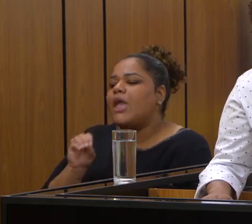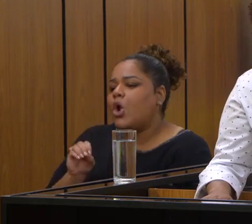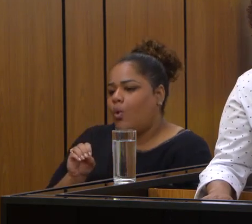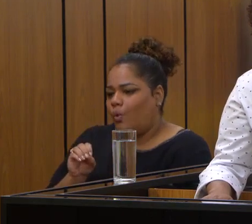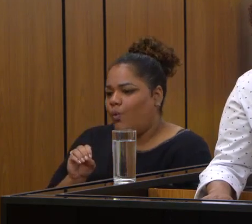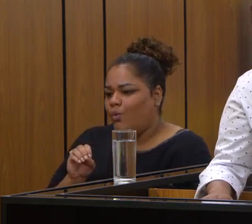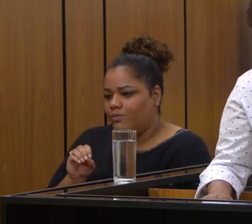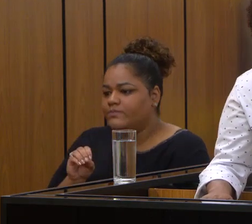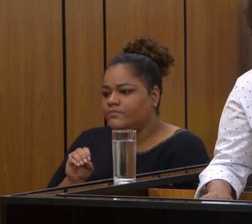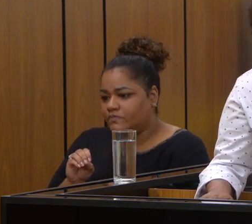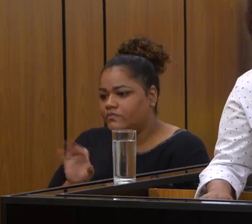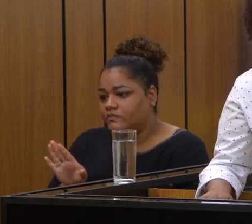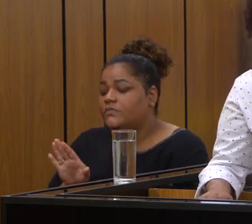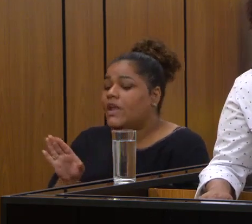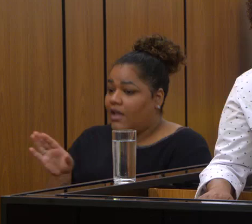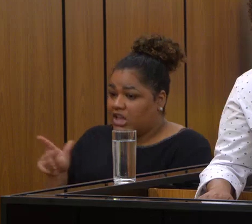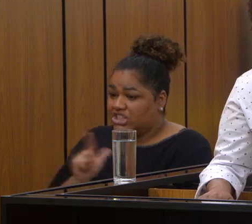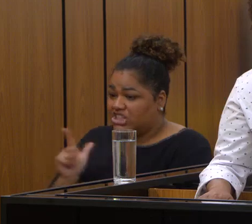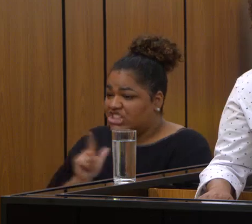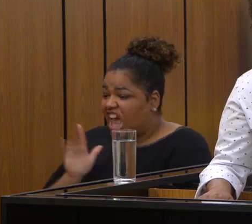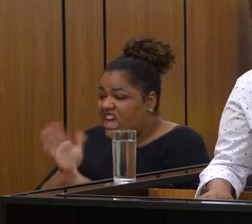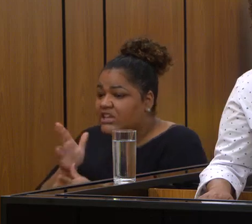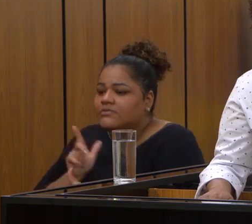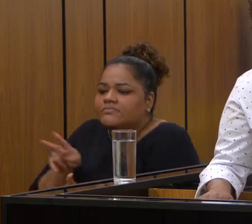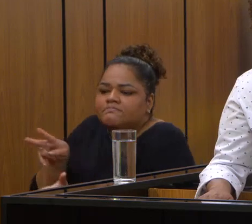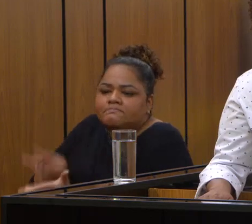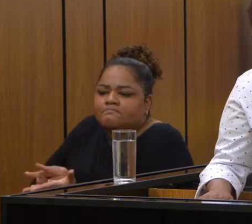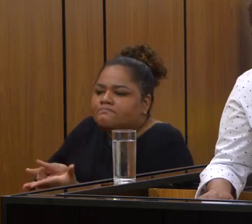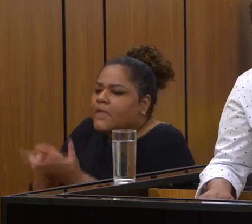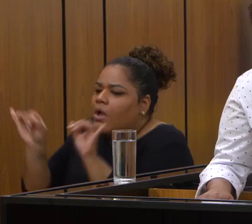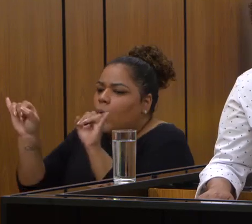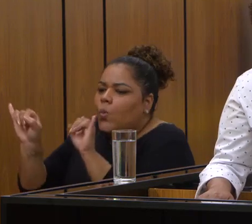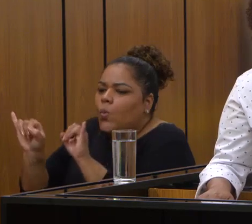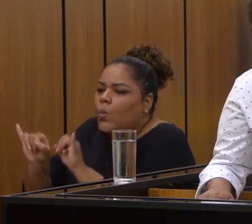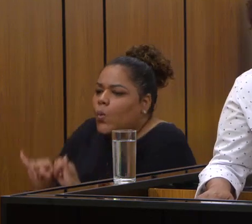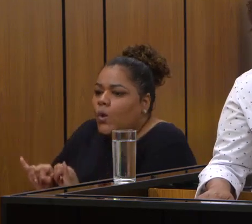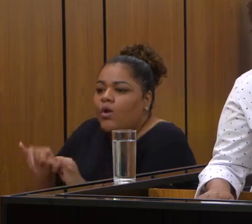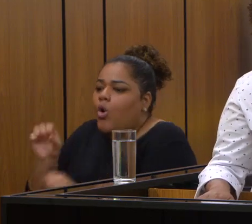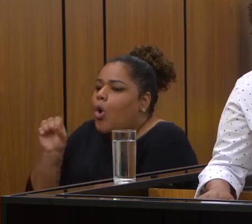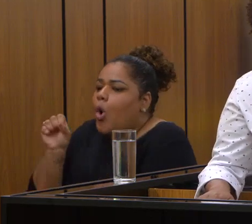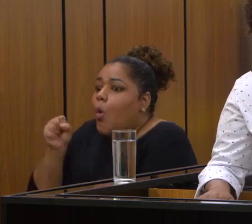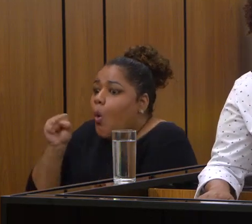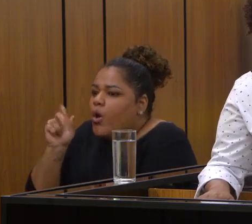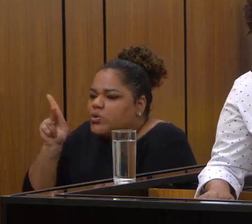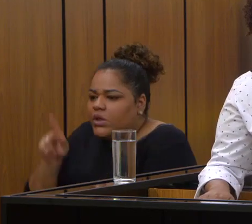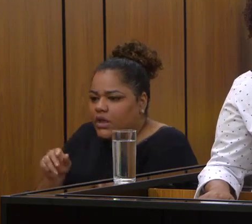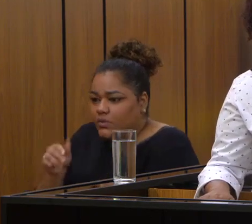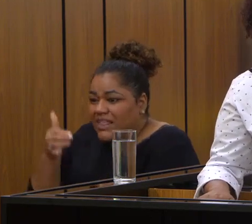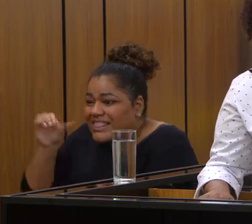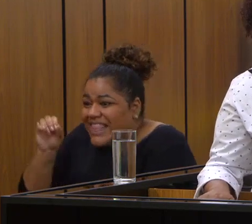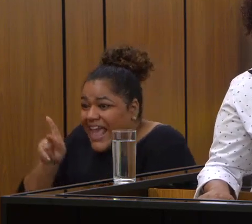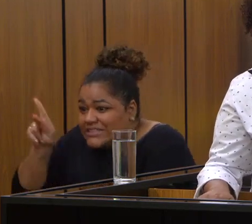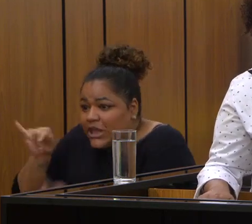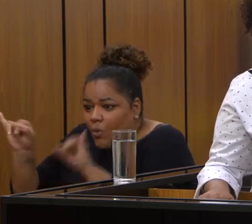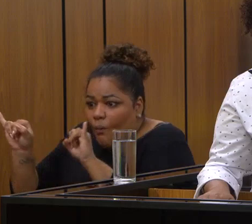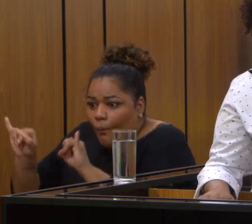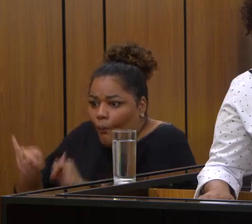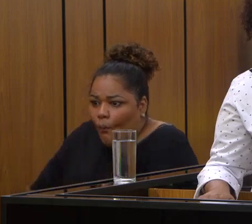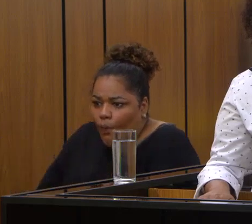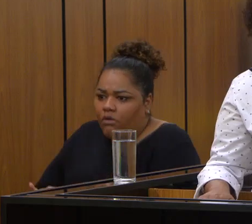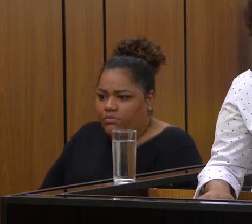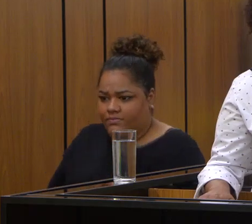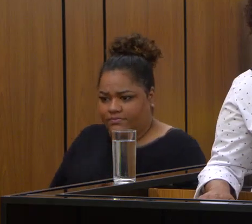estavam na cama e já tinha perdido de 8 a 10 quilos dentro de menos de 20 dias é uma vergonha